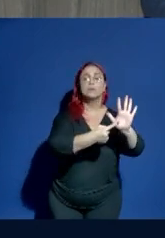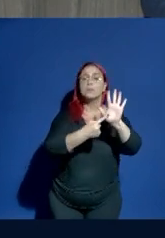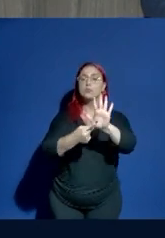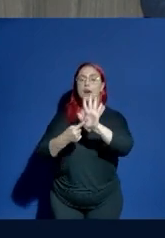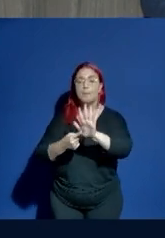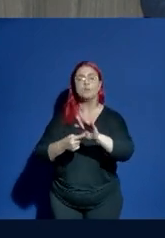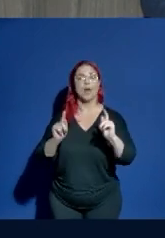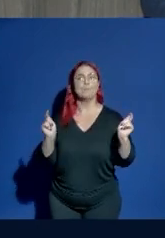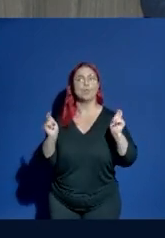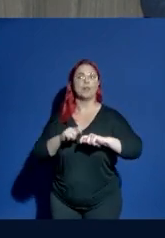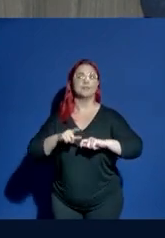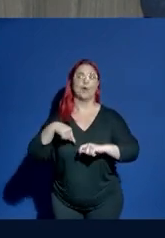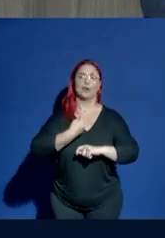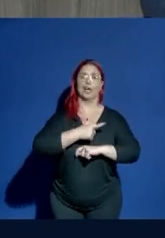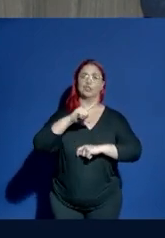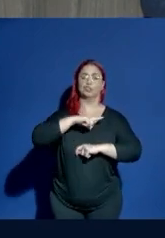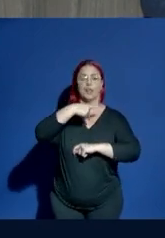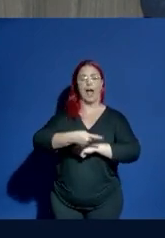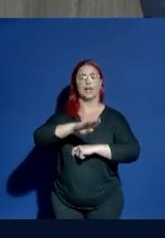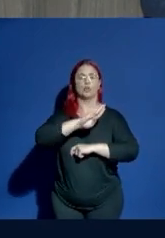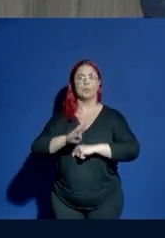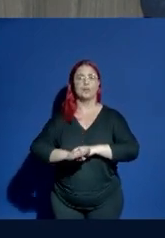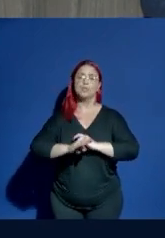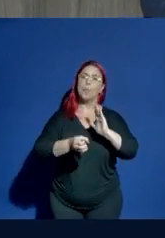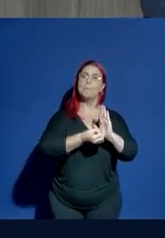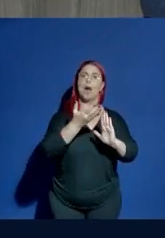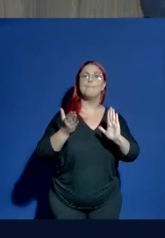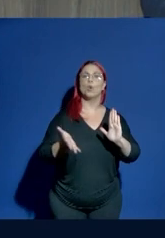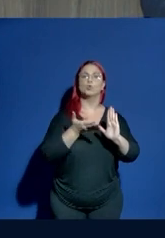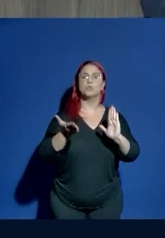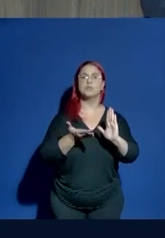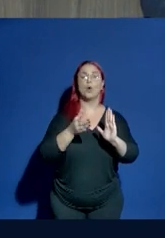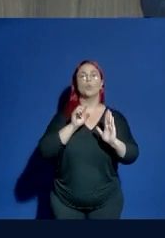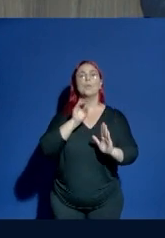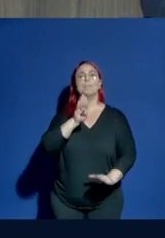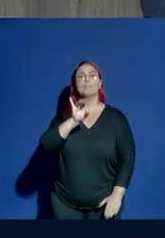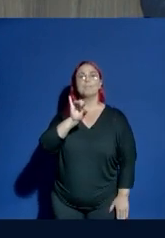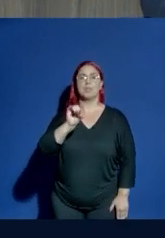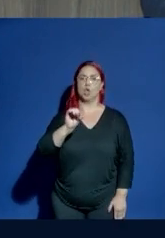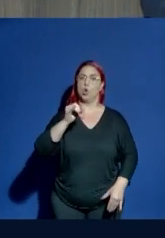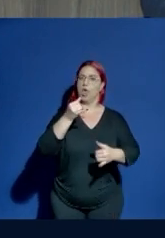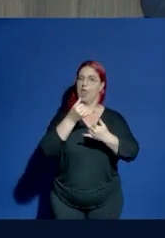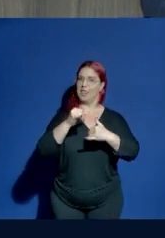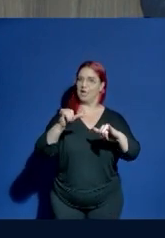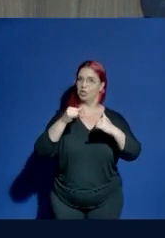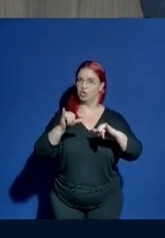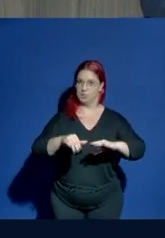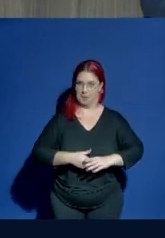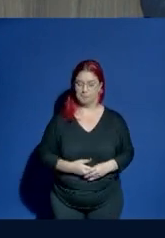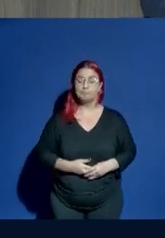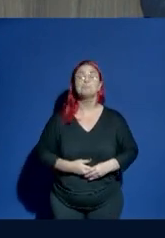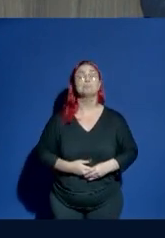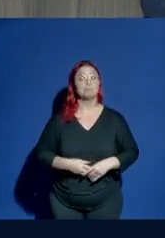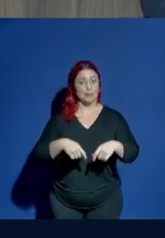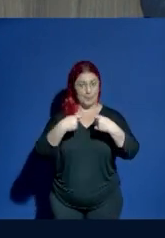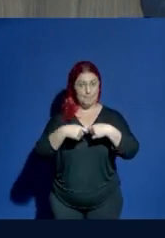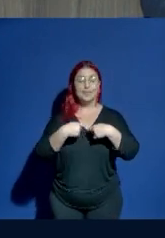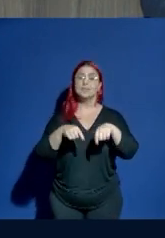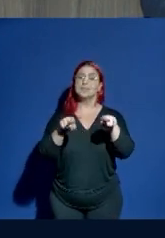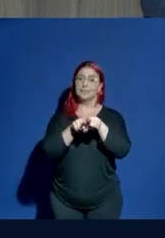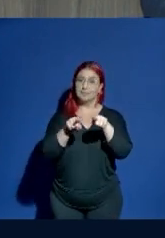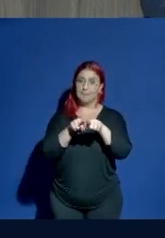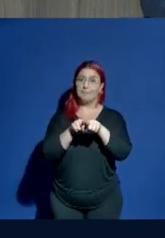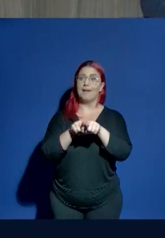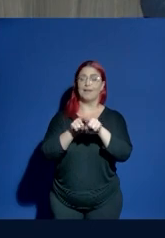mostre para os investidores o potencial que nós temos no Brasil para a produção de bioenergia. O que está precisando, na verdade, é o dinheiro também, Luiz,